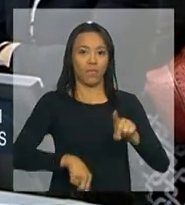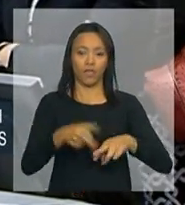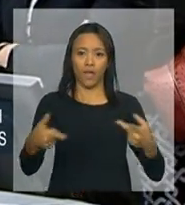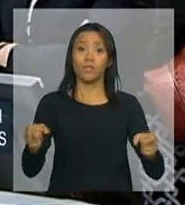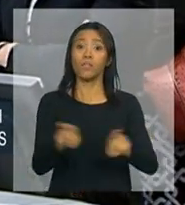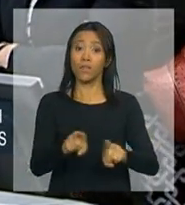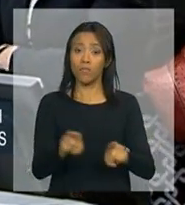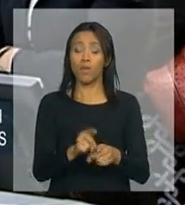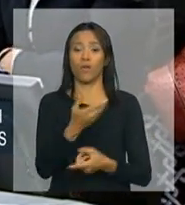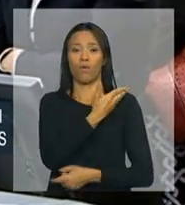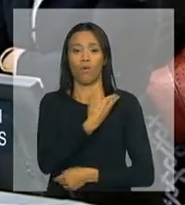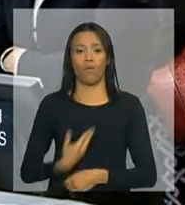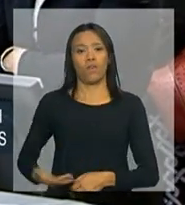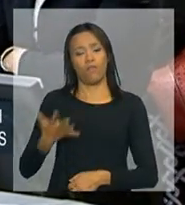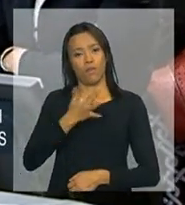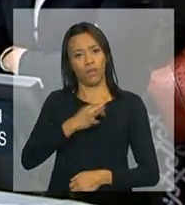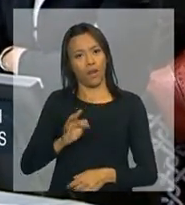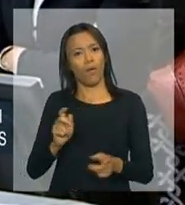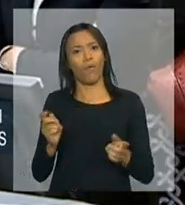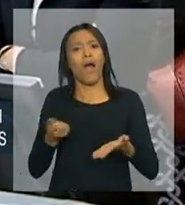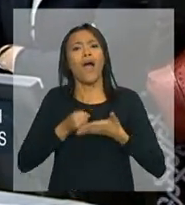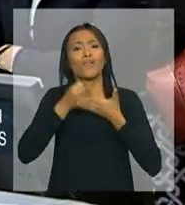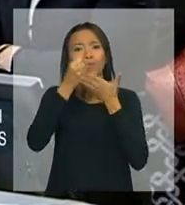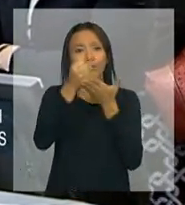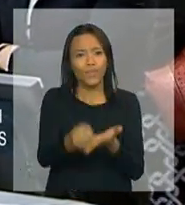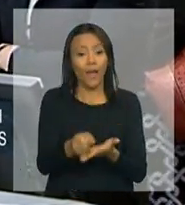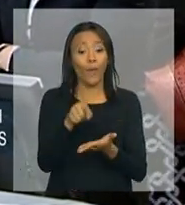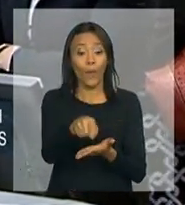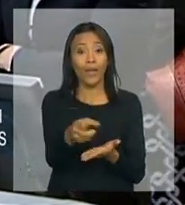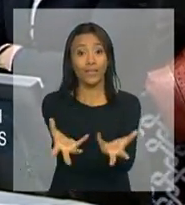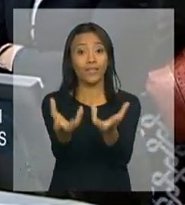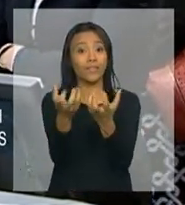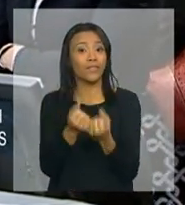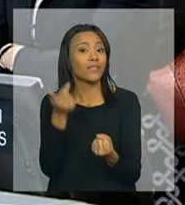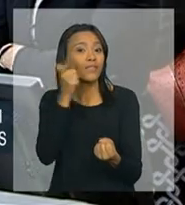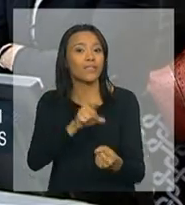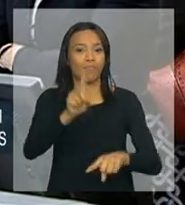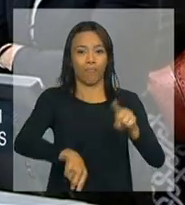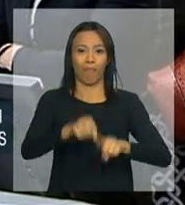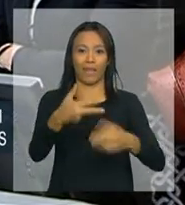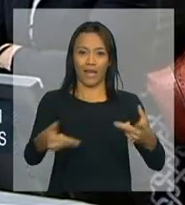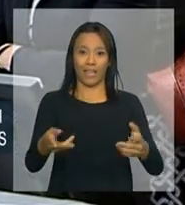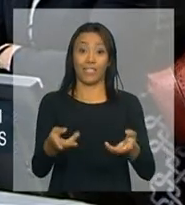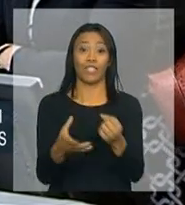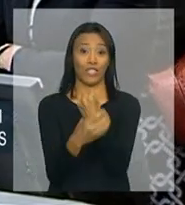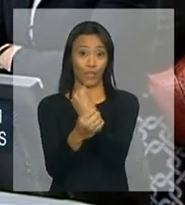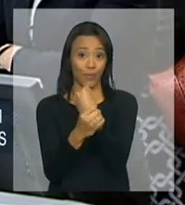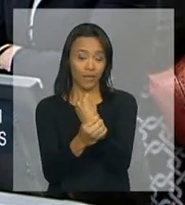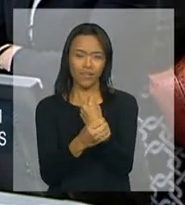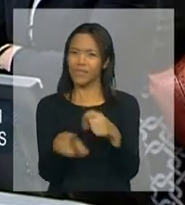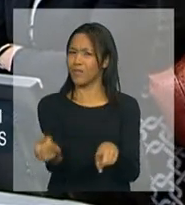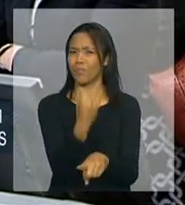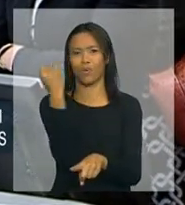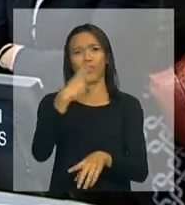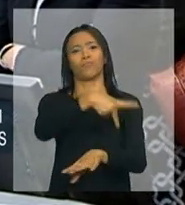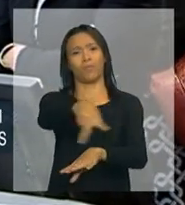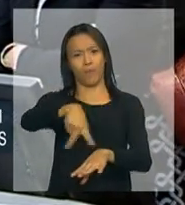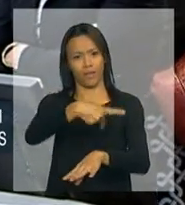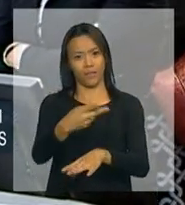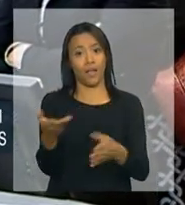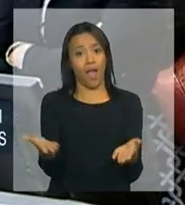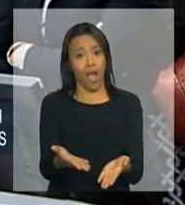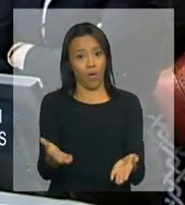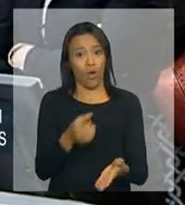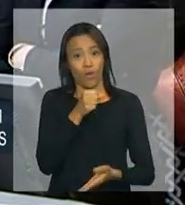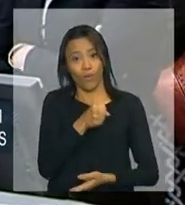ter contribuído com todos esses equipamentos é algo extremamente relevante para o país. Eu vou passar